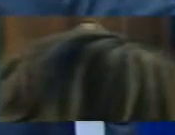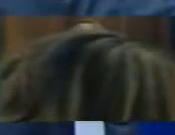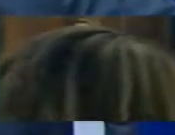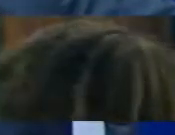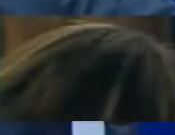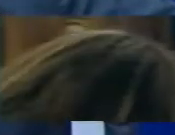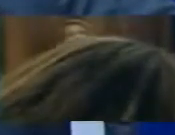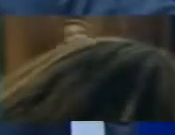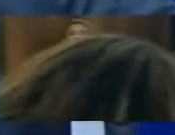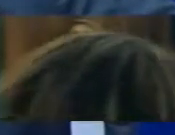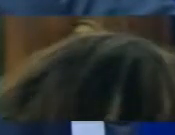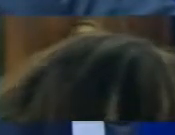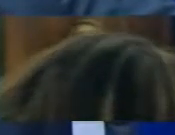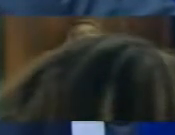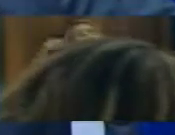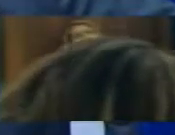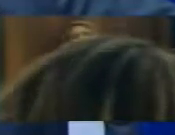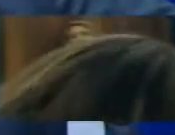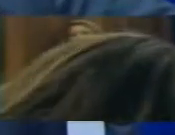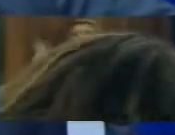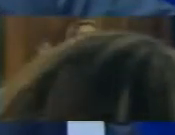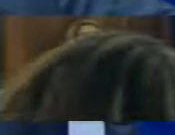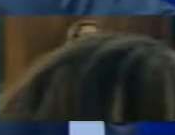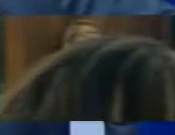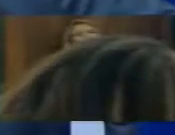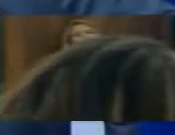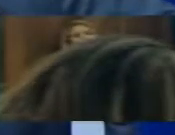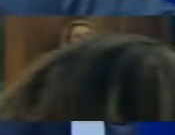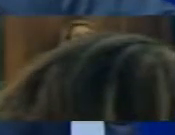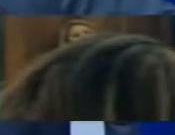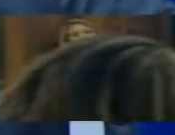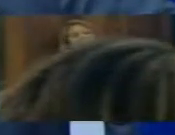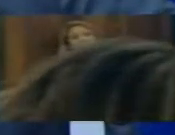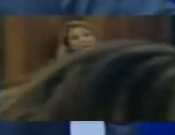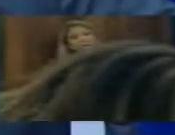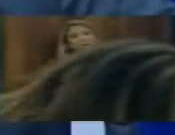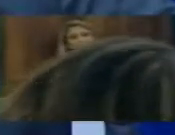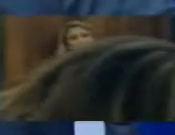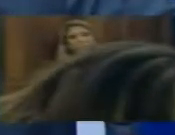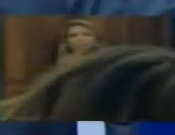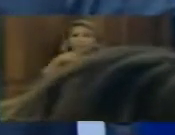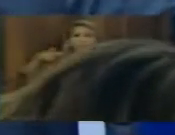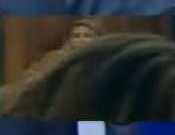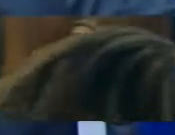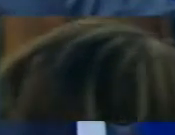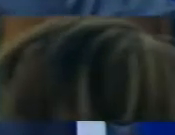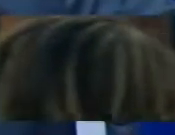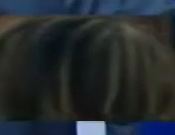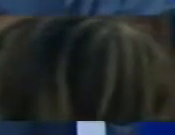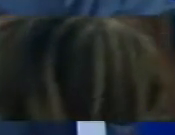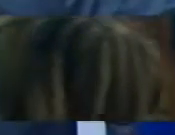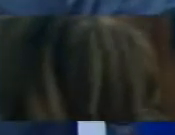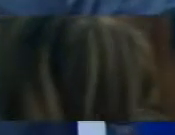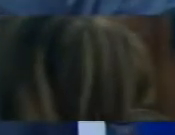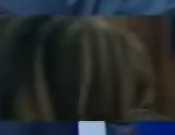mostrando junto ao esporte, o crescimento turístico de Cabo Frio. Mas eu quero aqui hoje, senhor presidente,